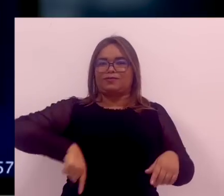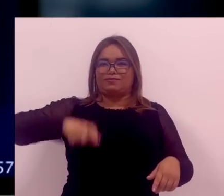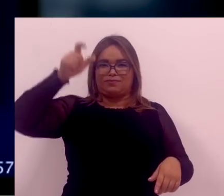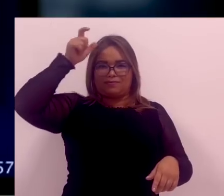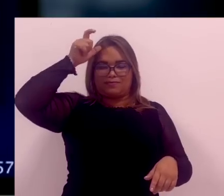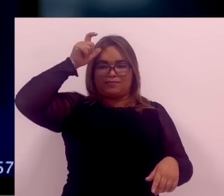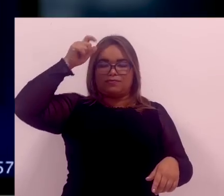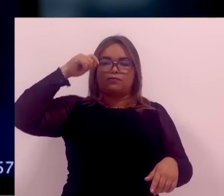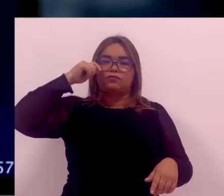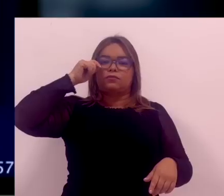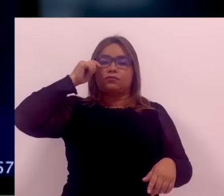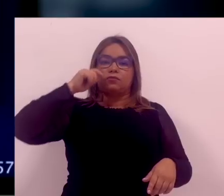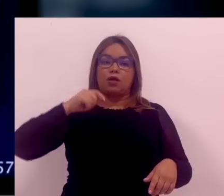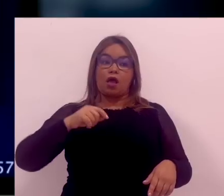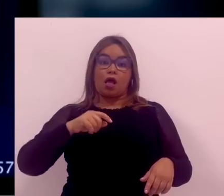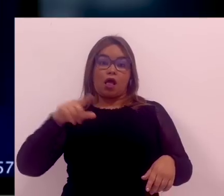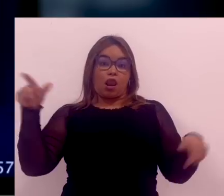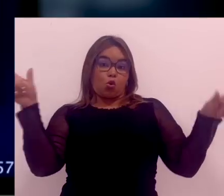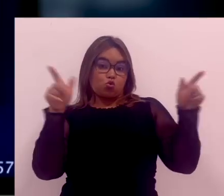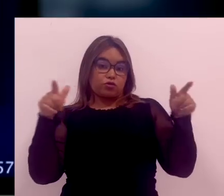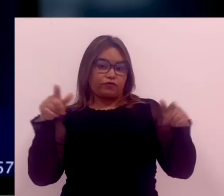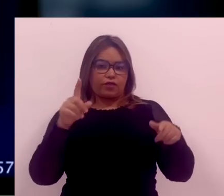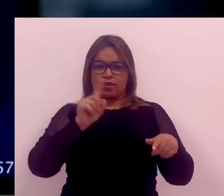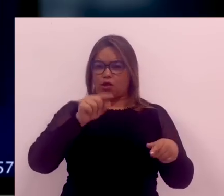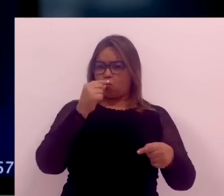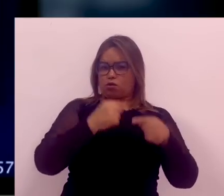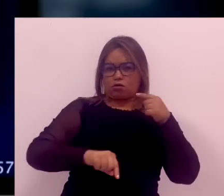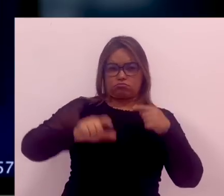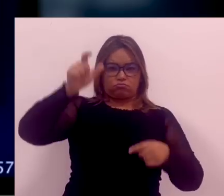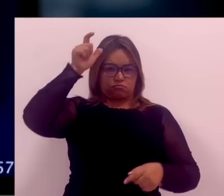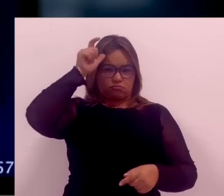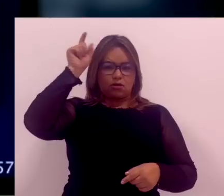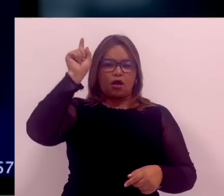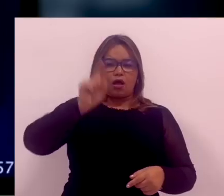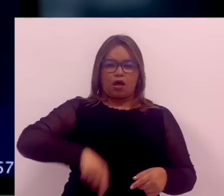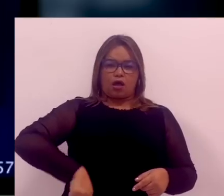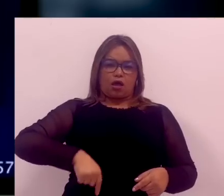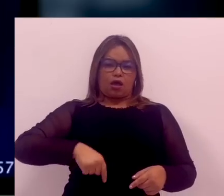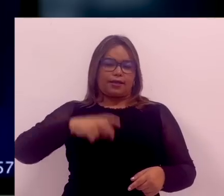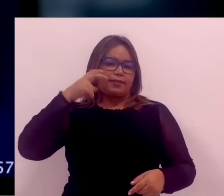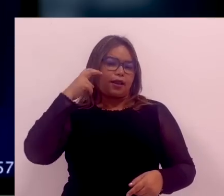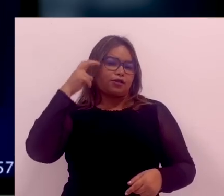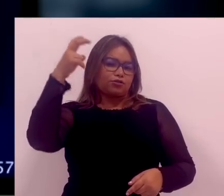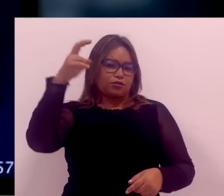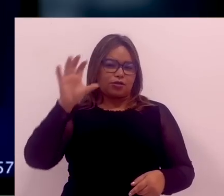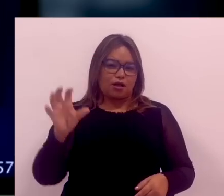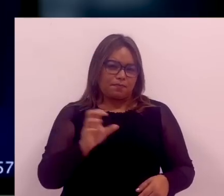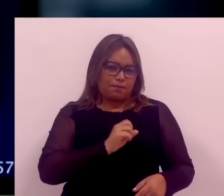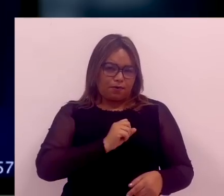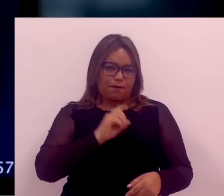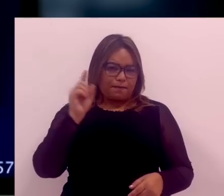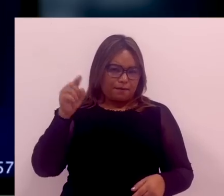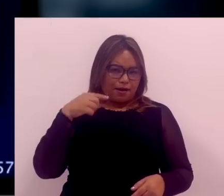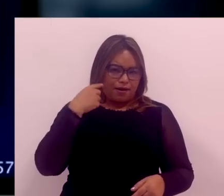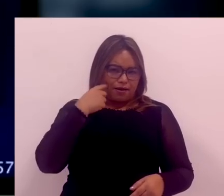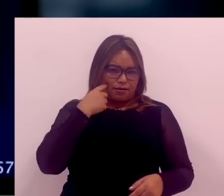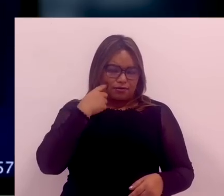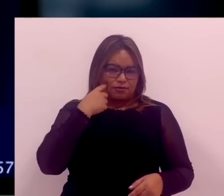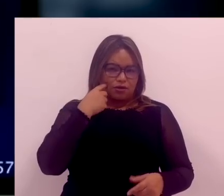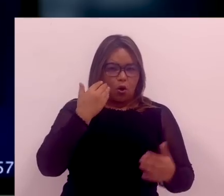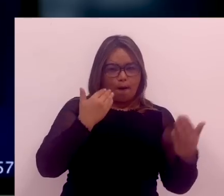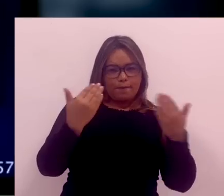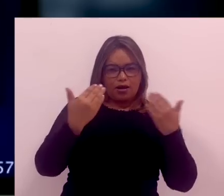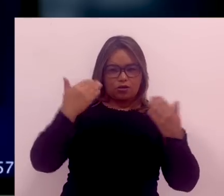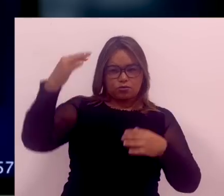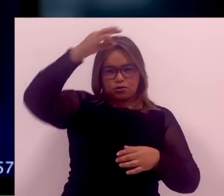diabo? Isto é, ao mal personificado. O Lúcifer intelectual é um espírito de inteligência e amor. É o Paráclitos,